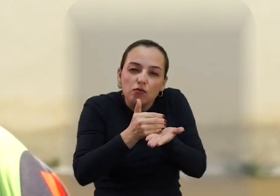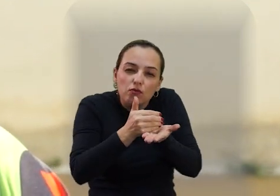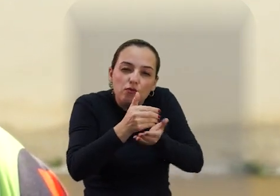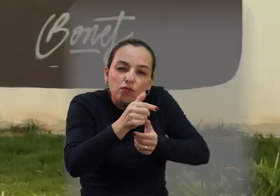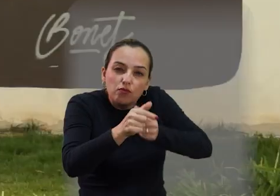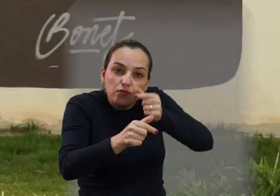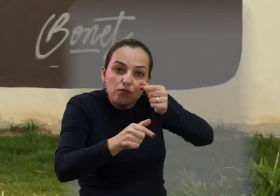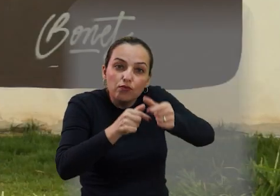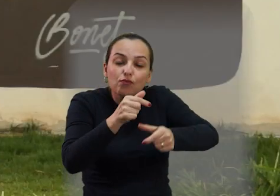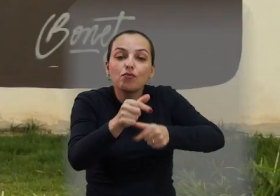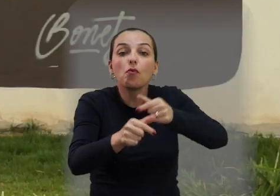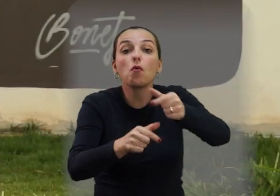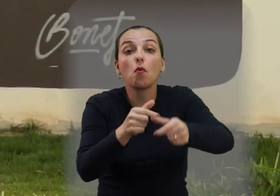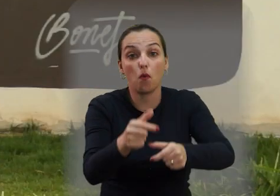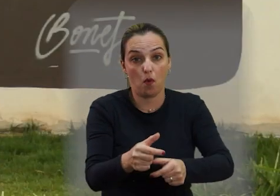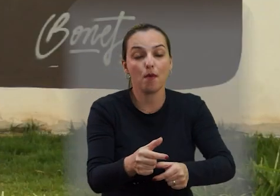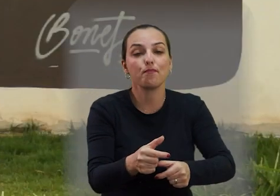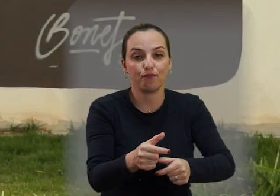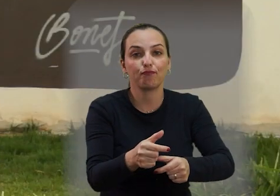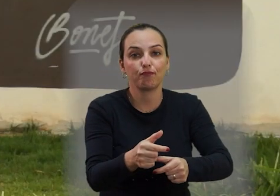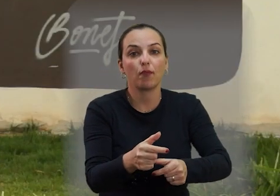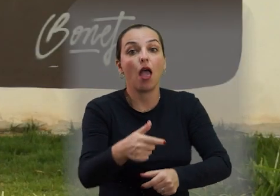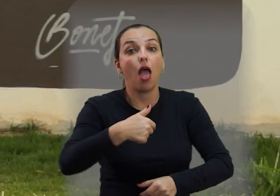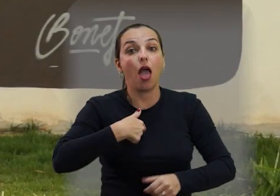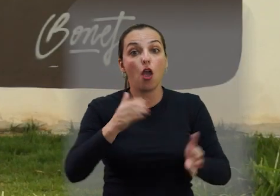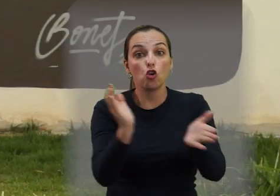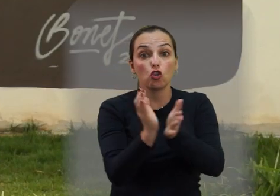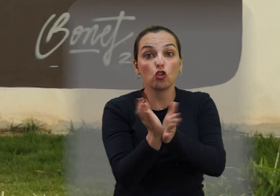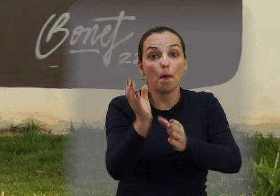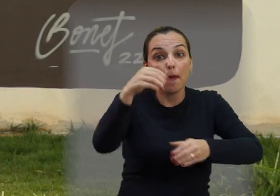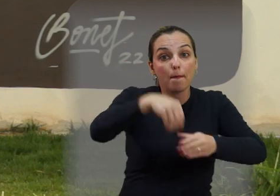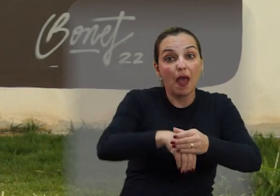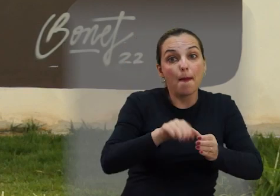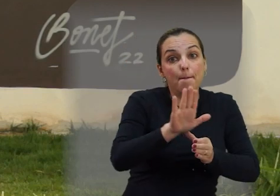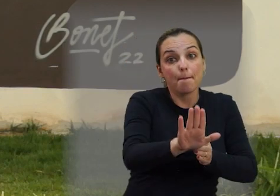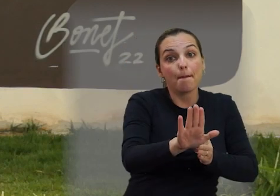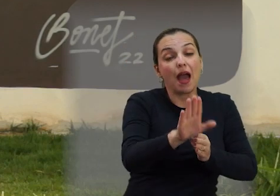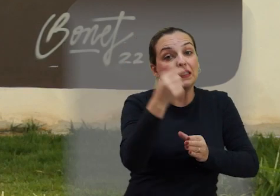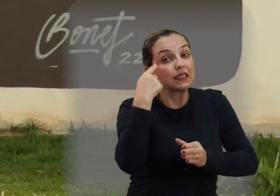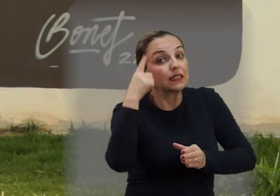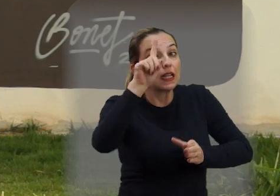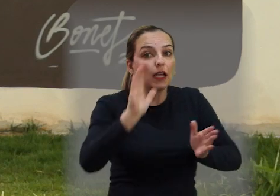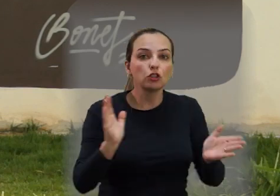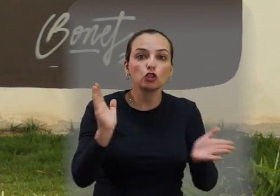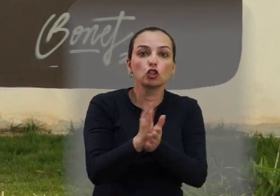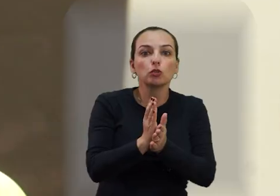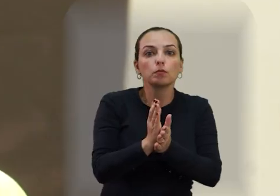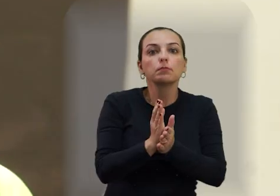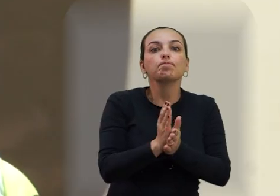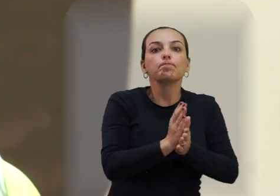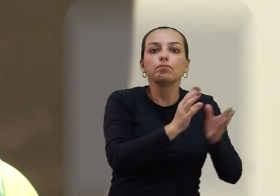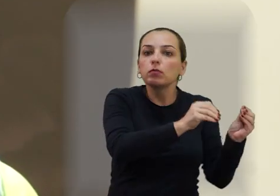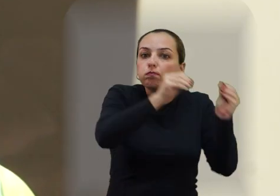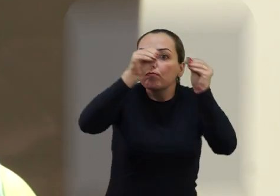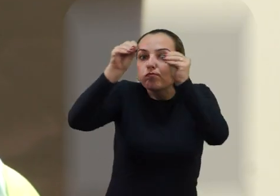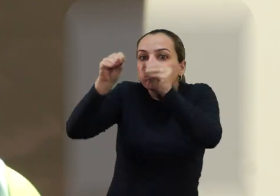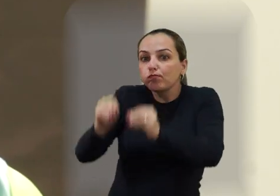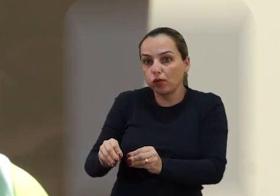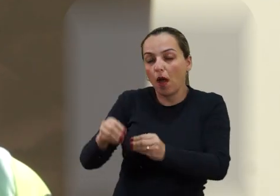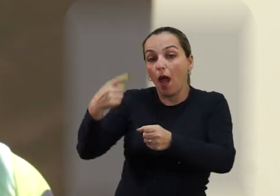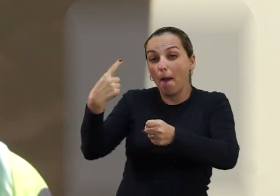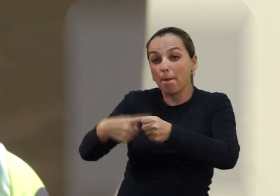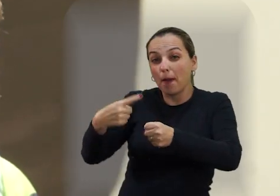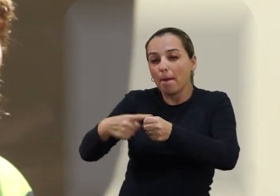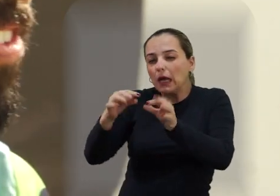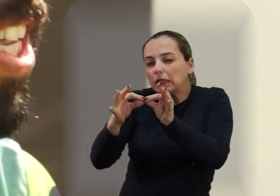em Araraquara. No ano de 2017, eu já não fazia mais parte do grupo Maracatu Pedra de Fogo e tinha a intenção de